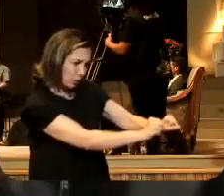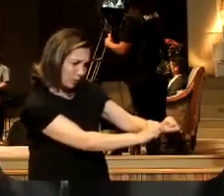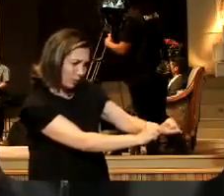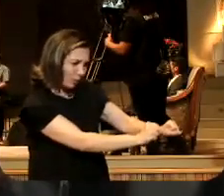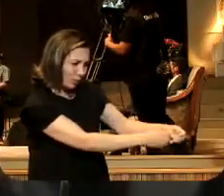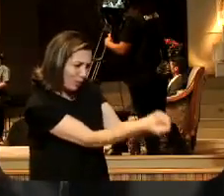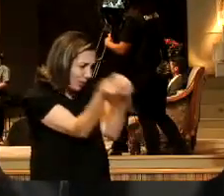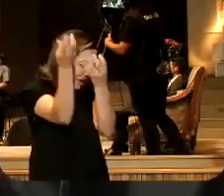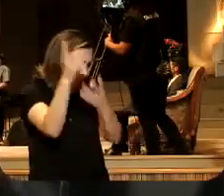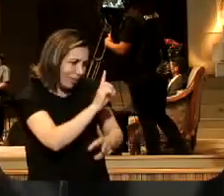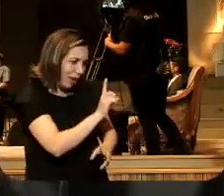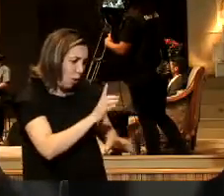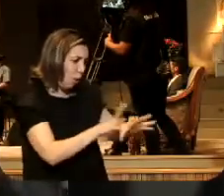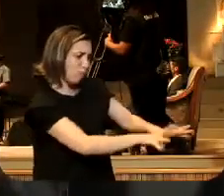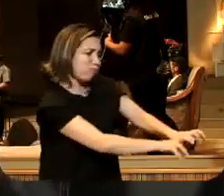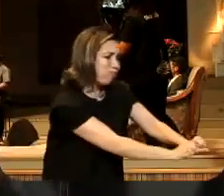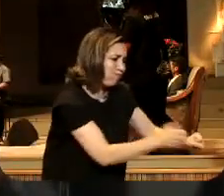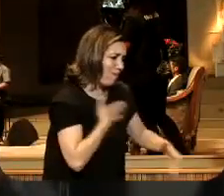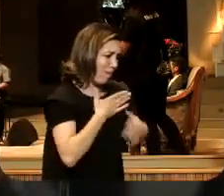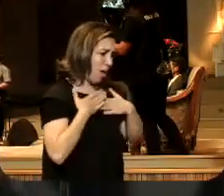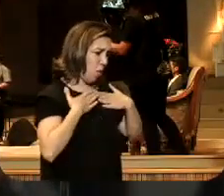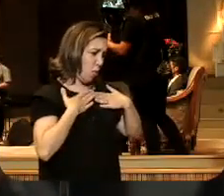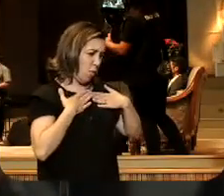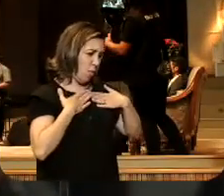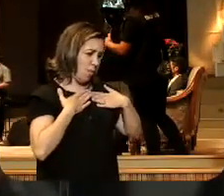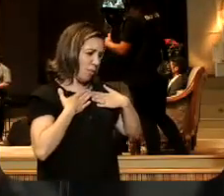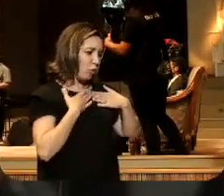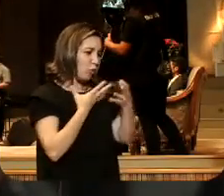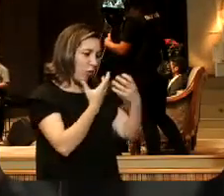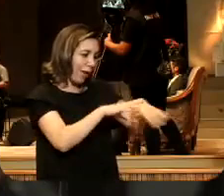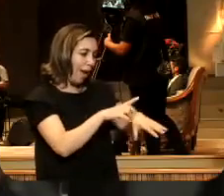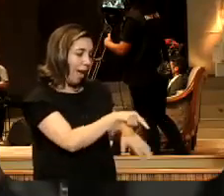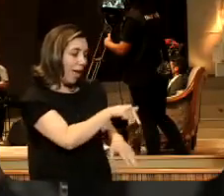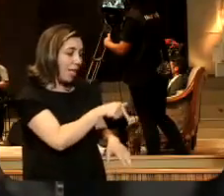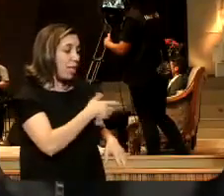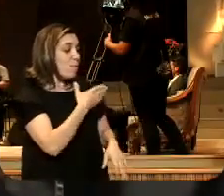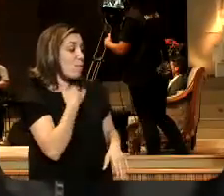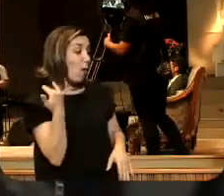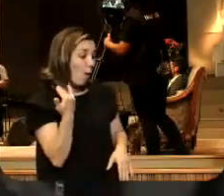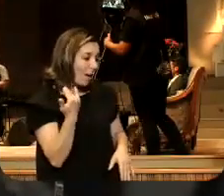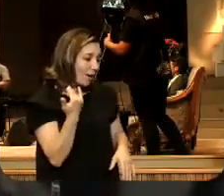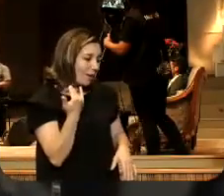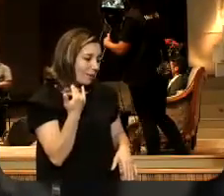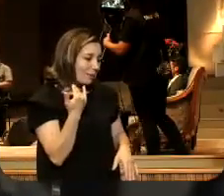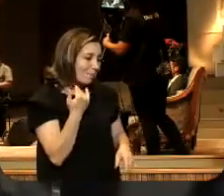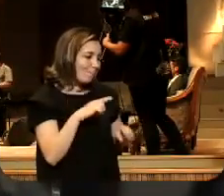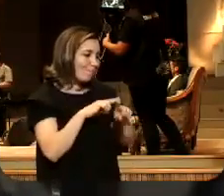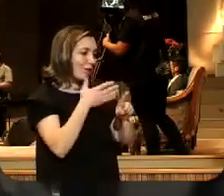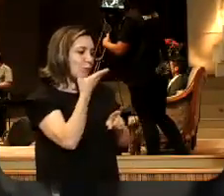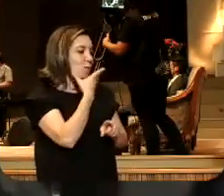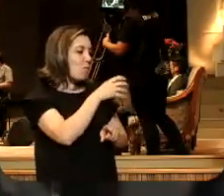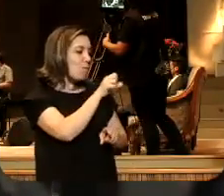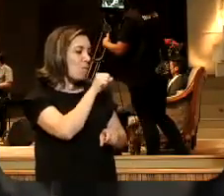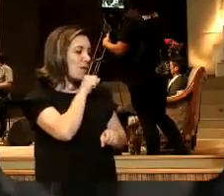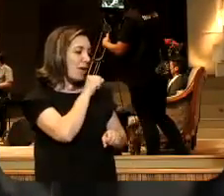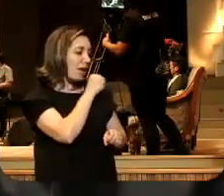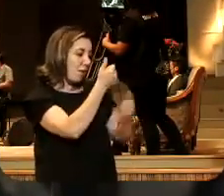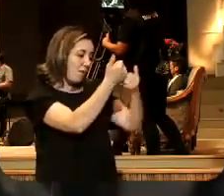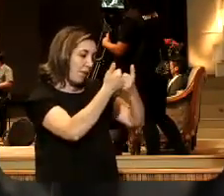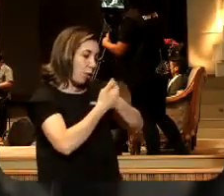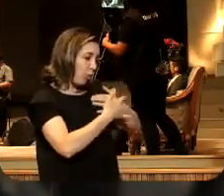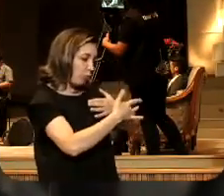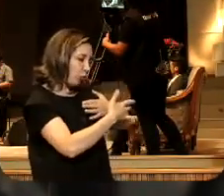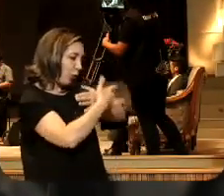certo, a morte. O tempo acaba. E